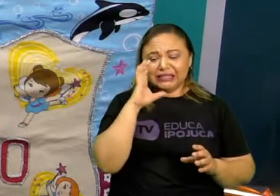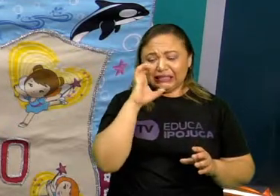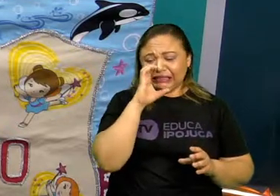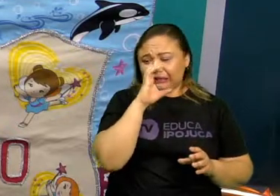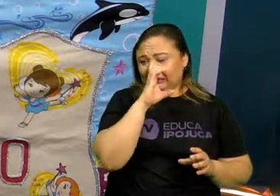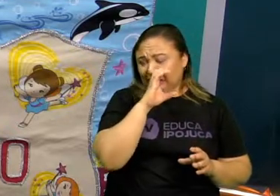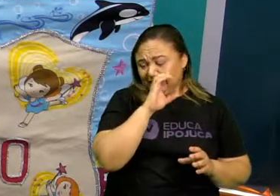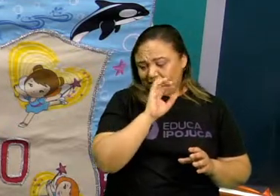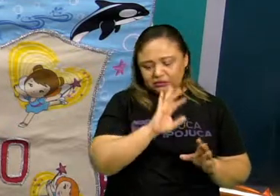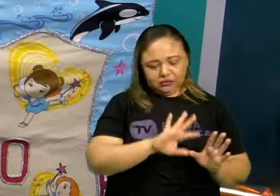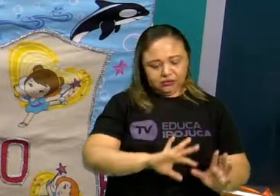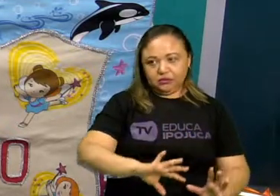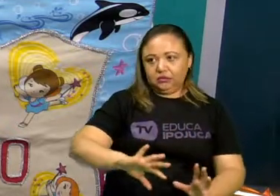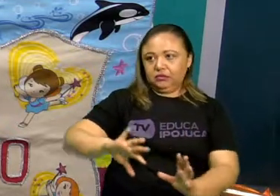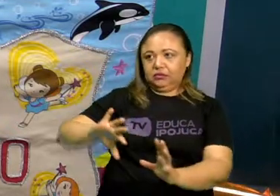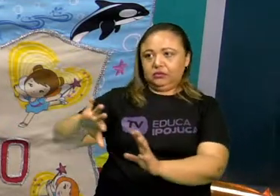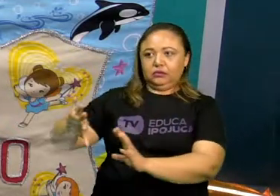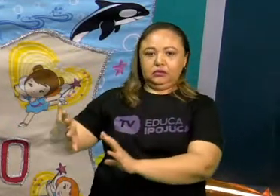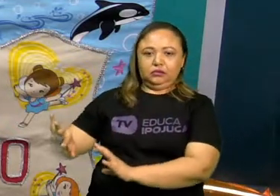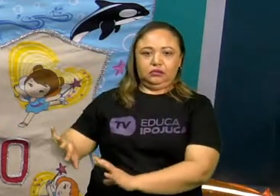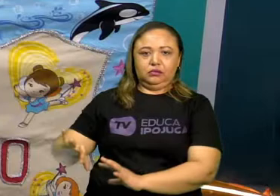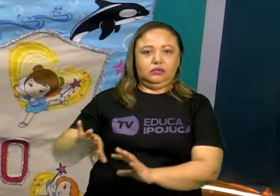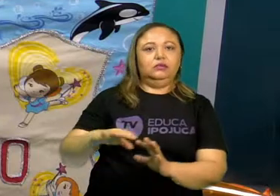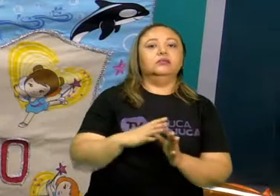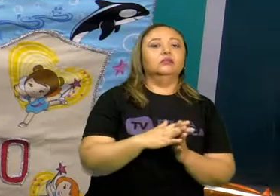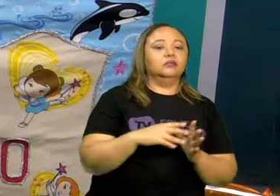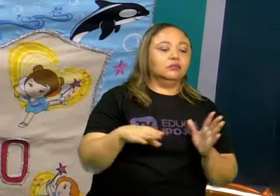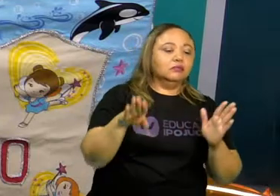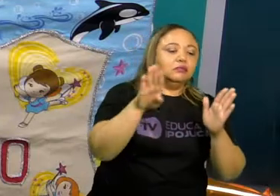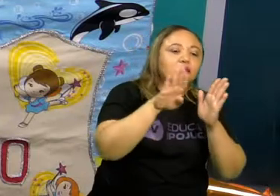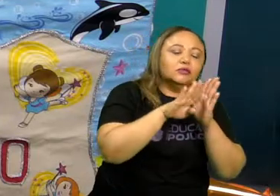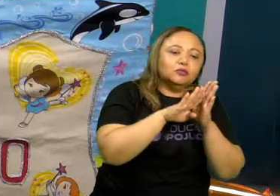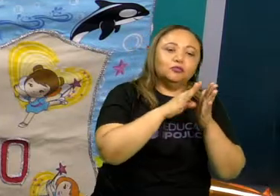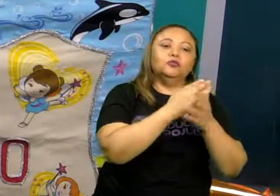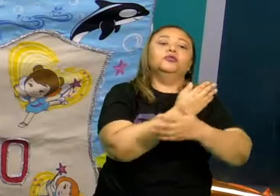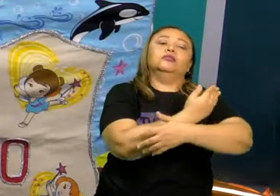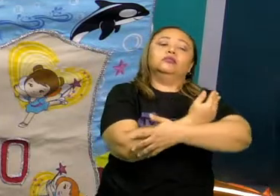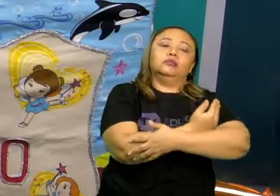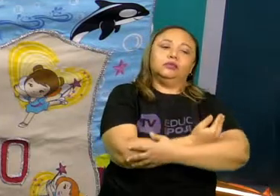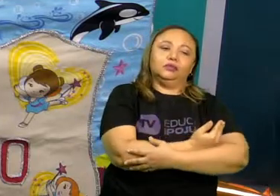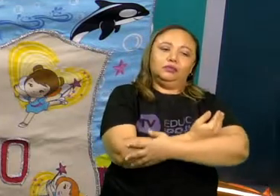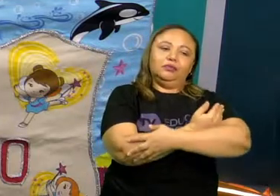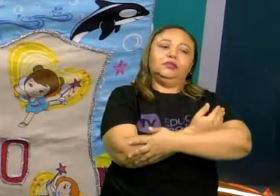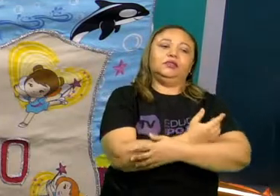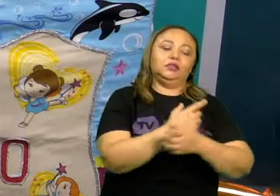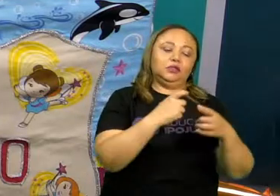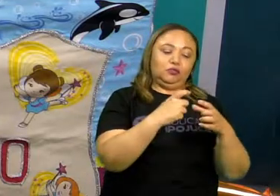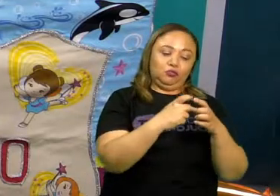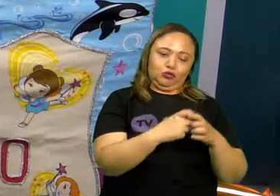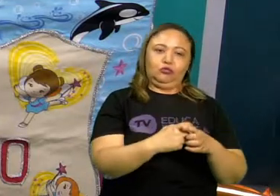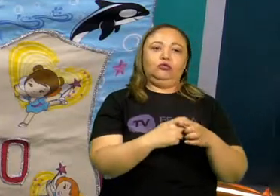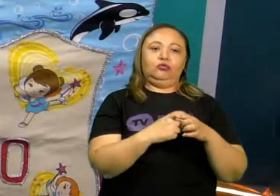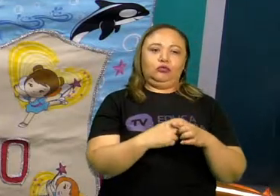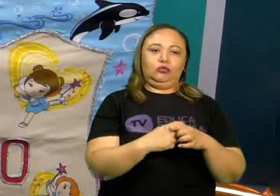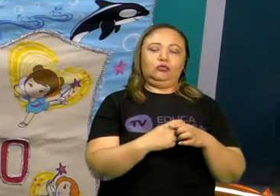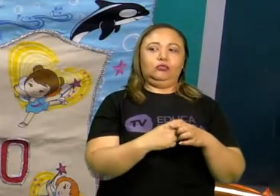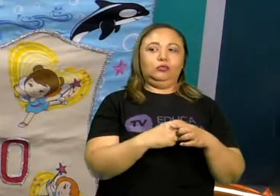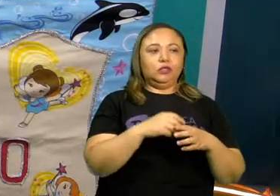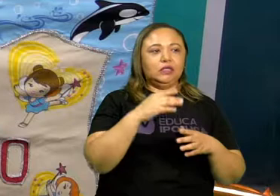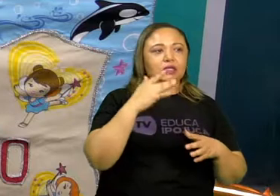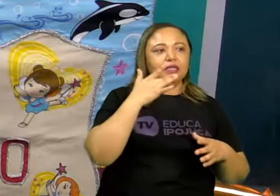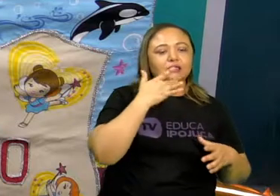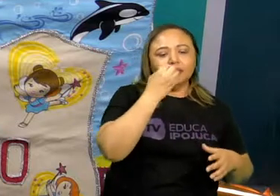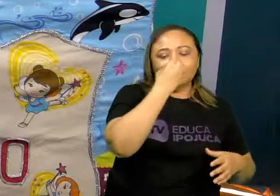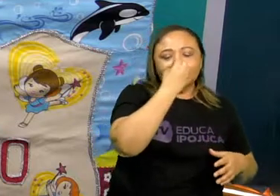não estava bom. Quando ela chegou no do bebê urso, que é o menor, tava